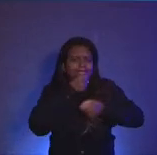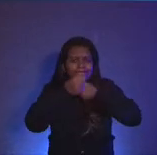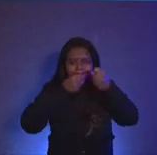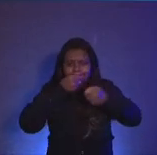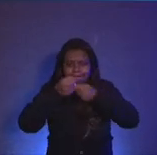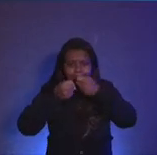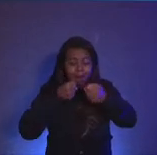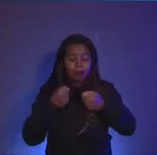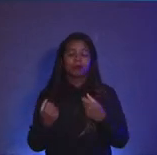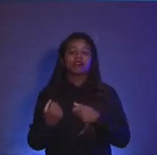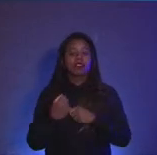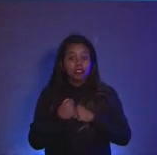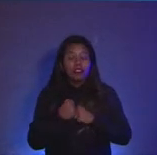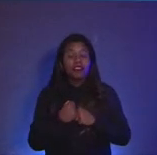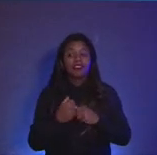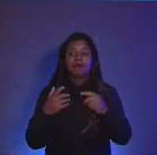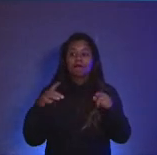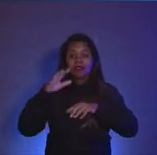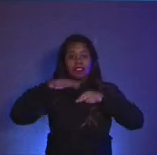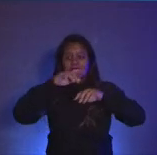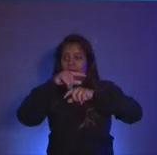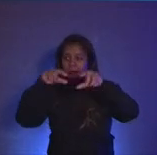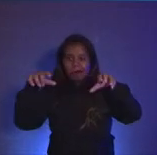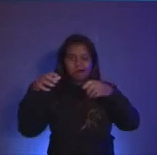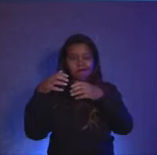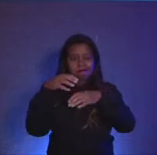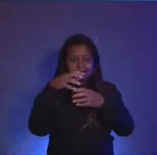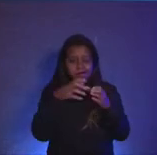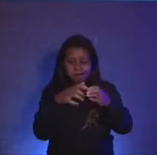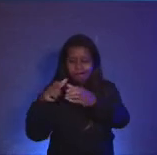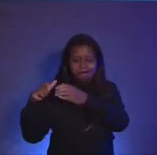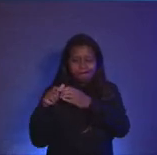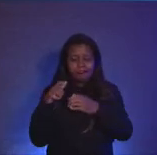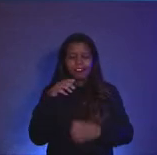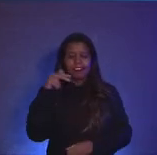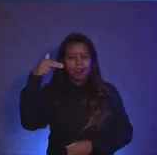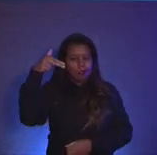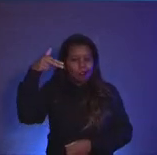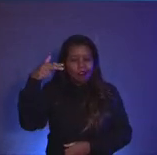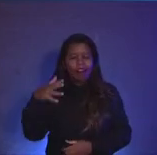né? Alguns conterrâneos meus aqui nordestinos também representando.